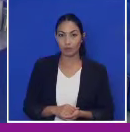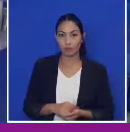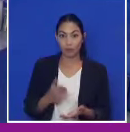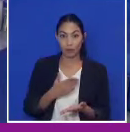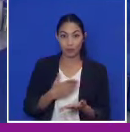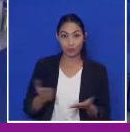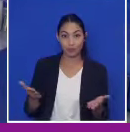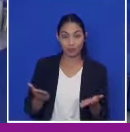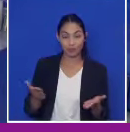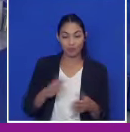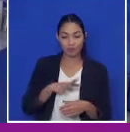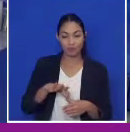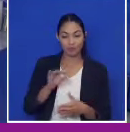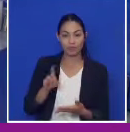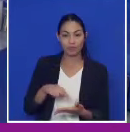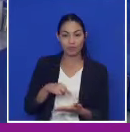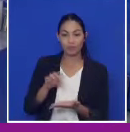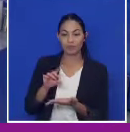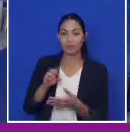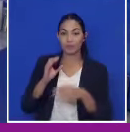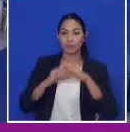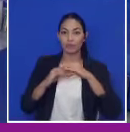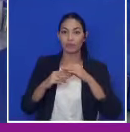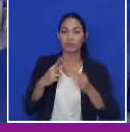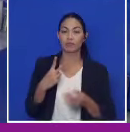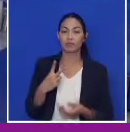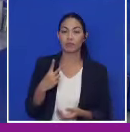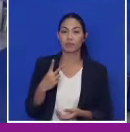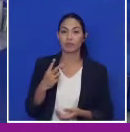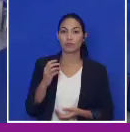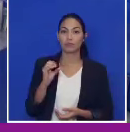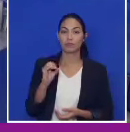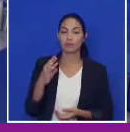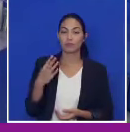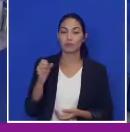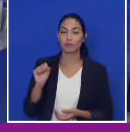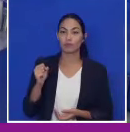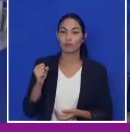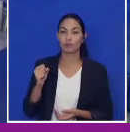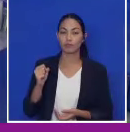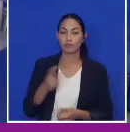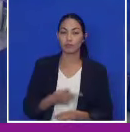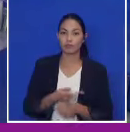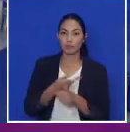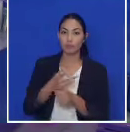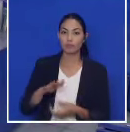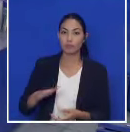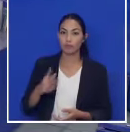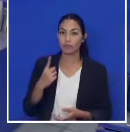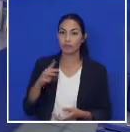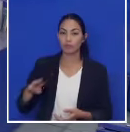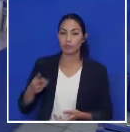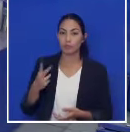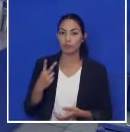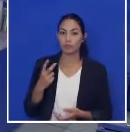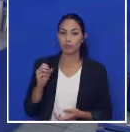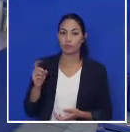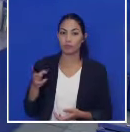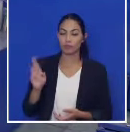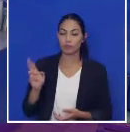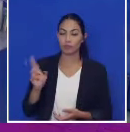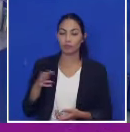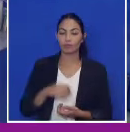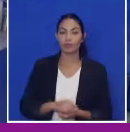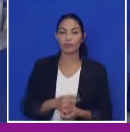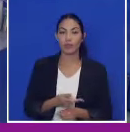Gente, começando agora o sorteio da Loto Fácil Concurso 2048 com o prêmio estimado em